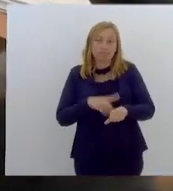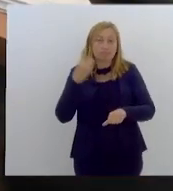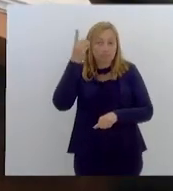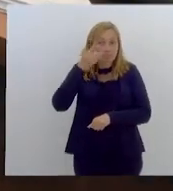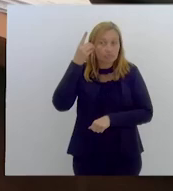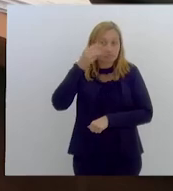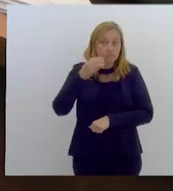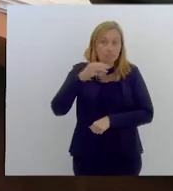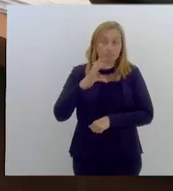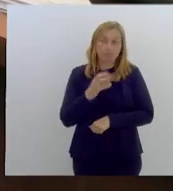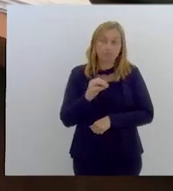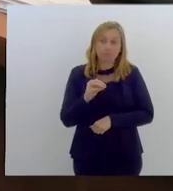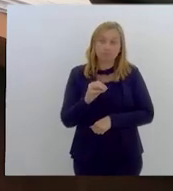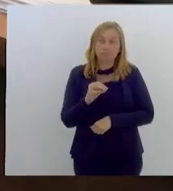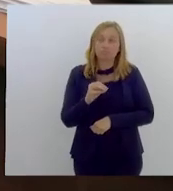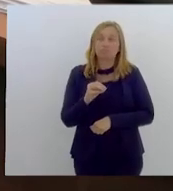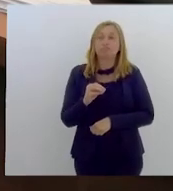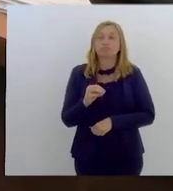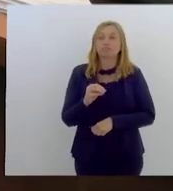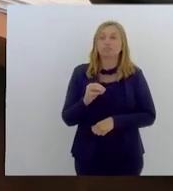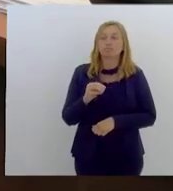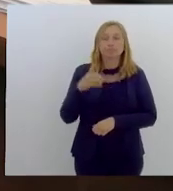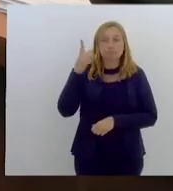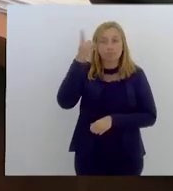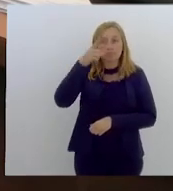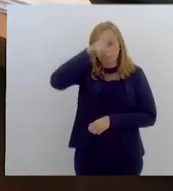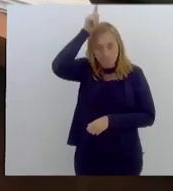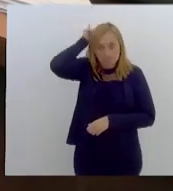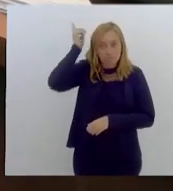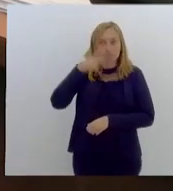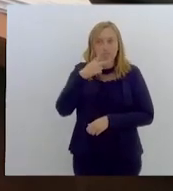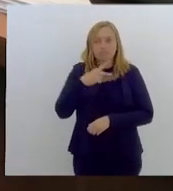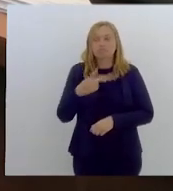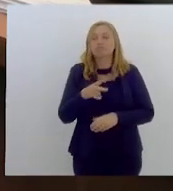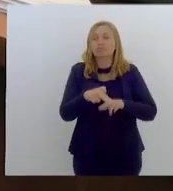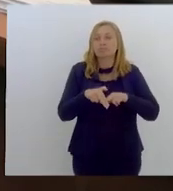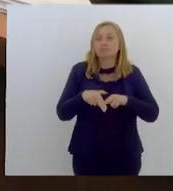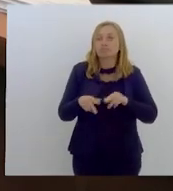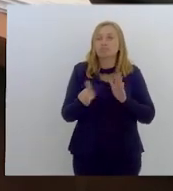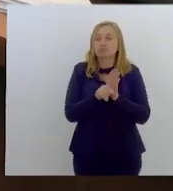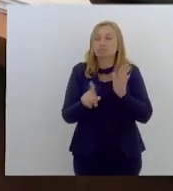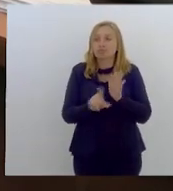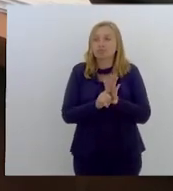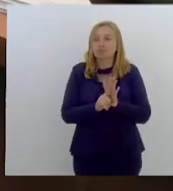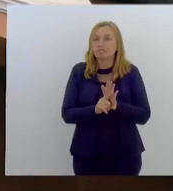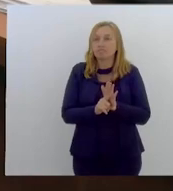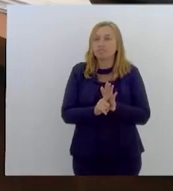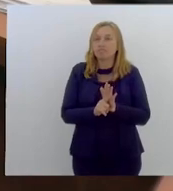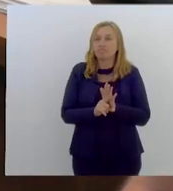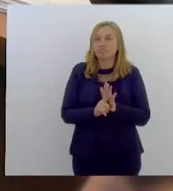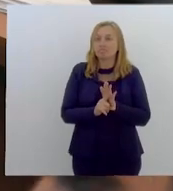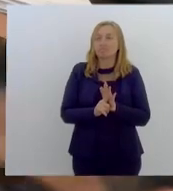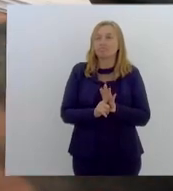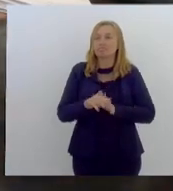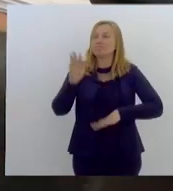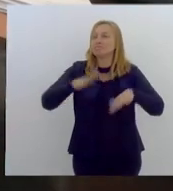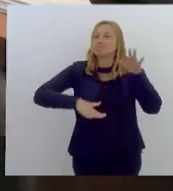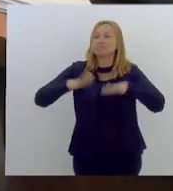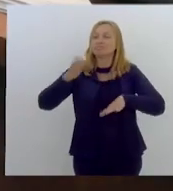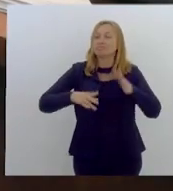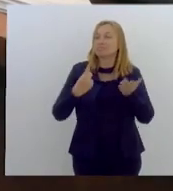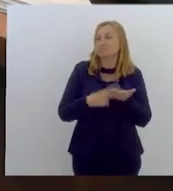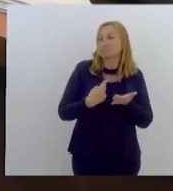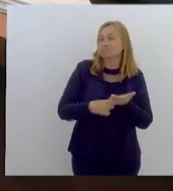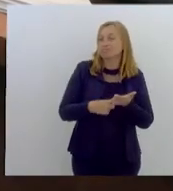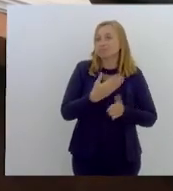Luiz Paulo está obstruindo a pauta da casa por conta deste projeto de lei. Independentemente de acordo do governo ou